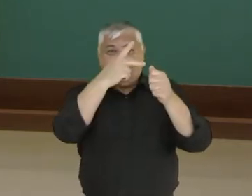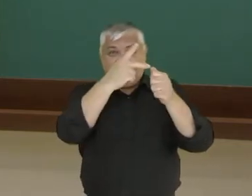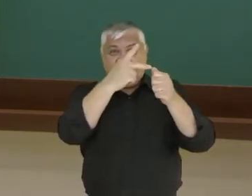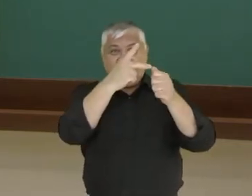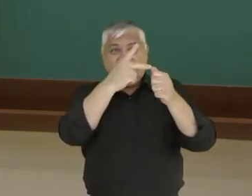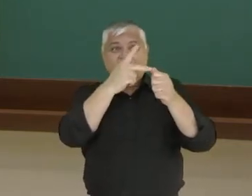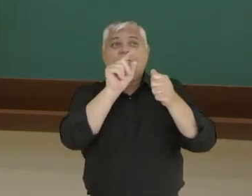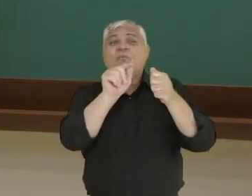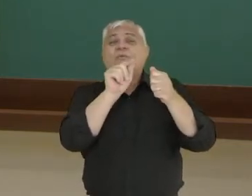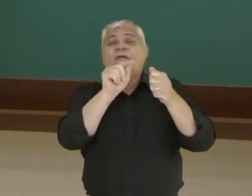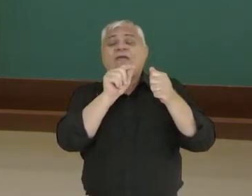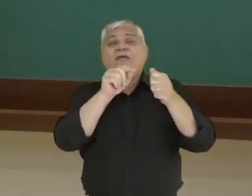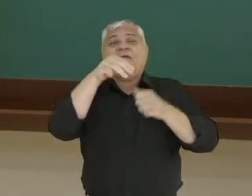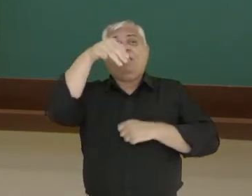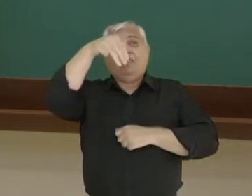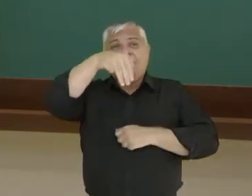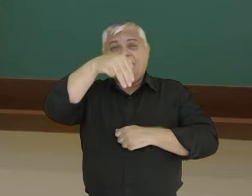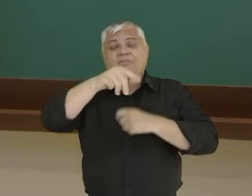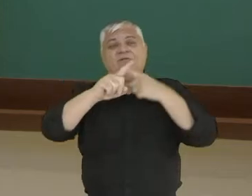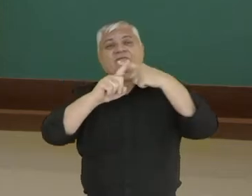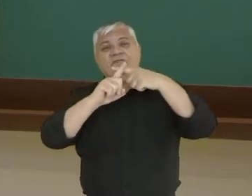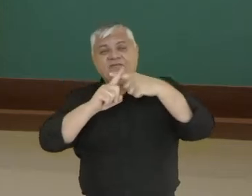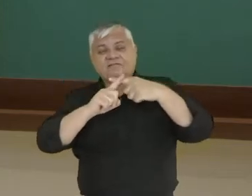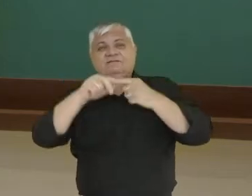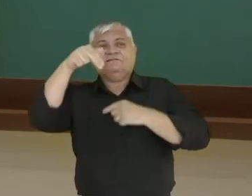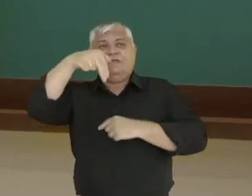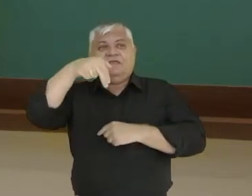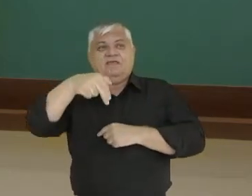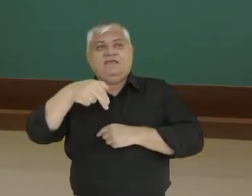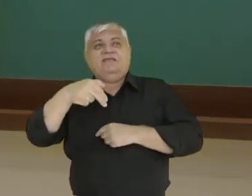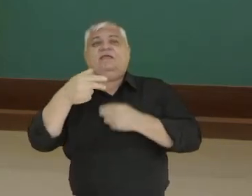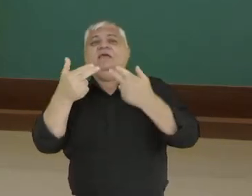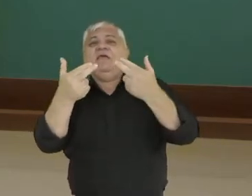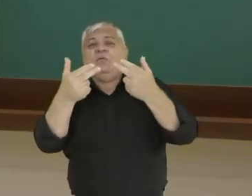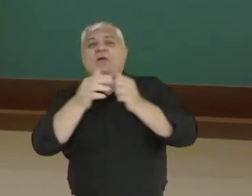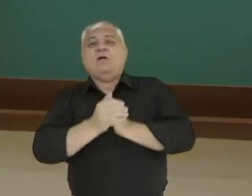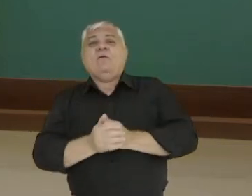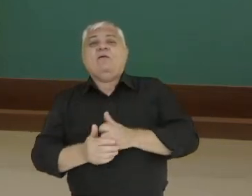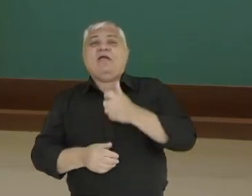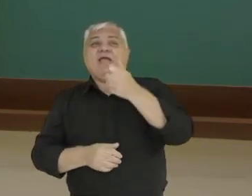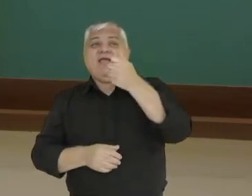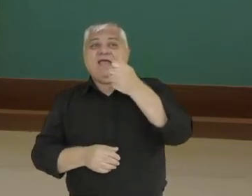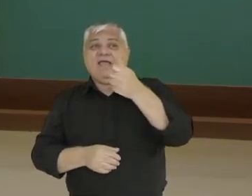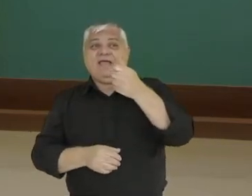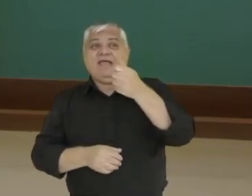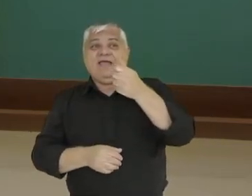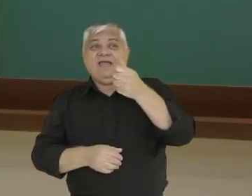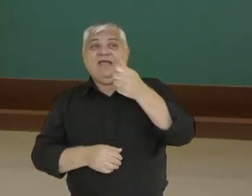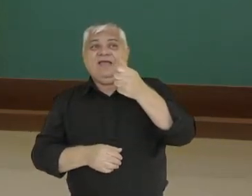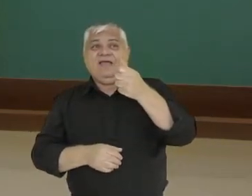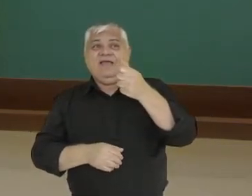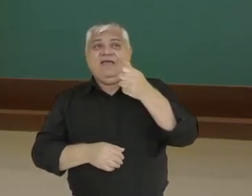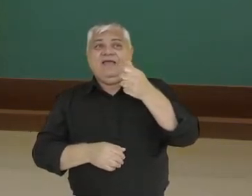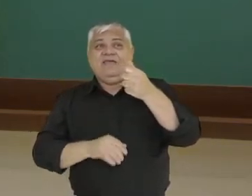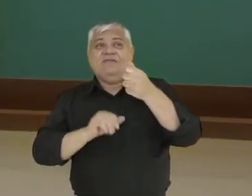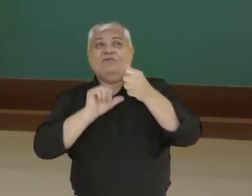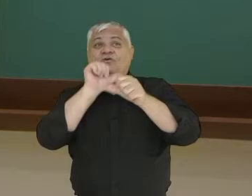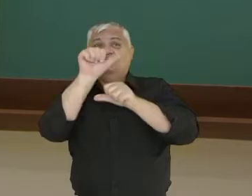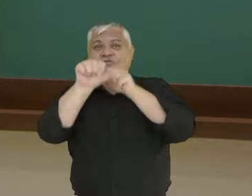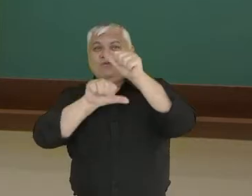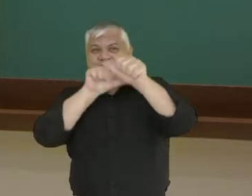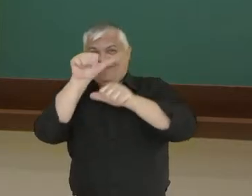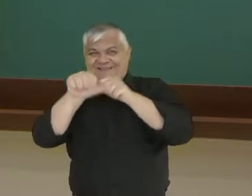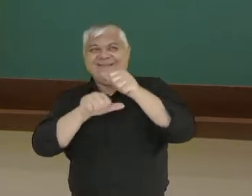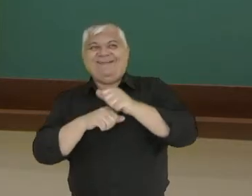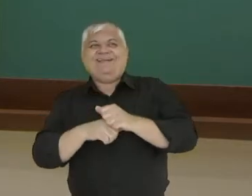nada mais é que m vezes n, é igual, no lugar do m e do n, eu vou